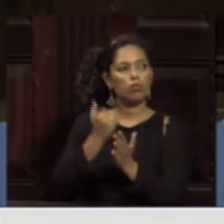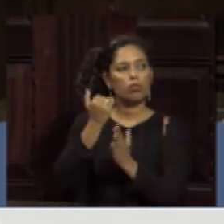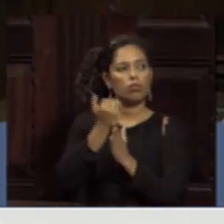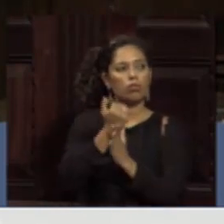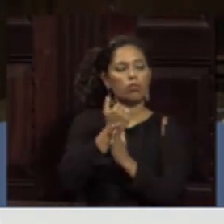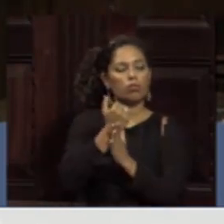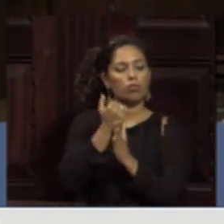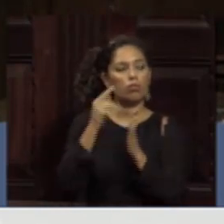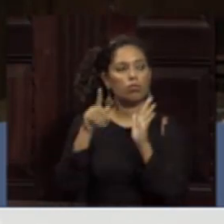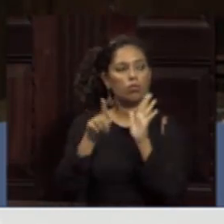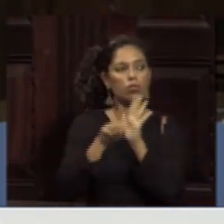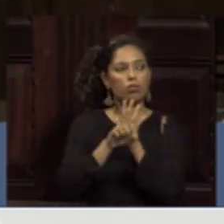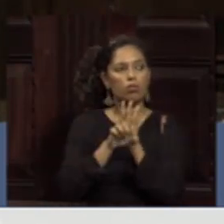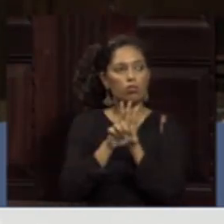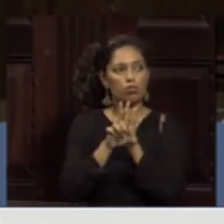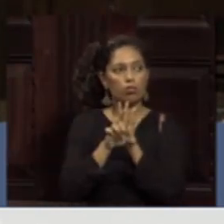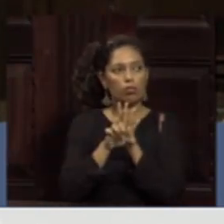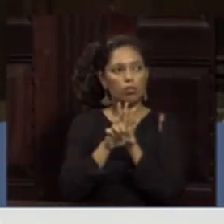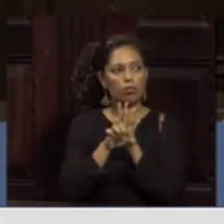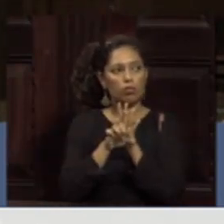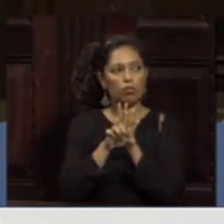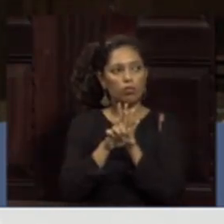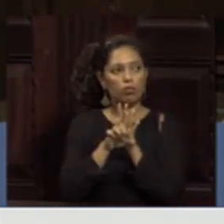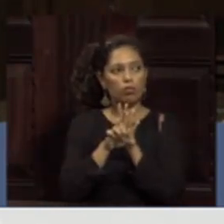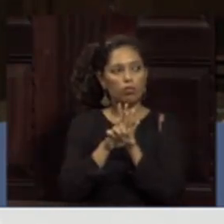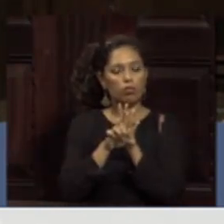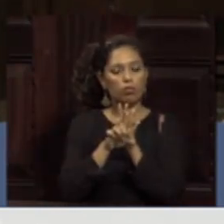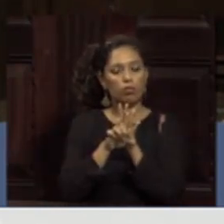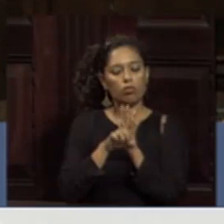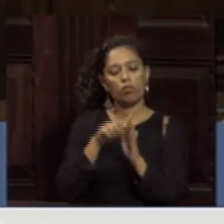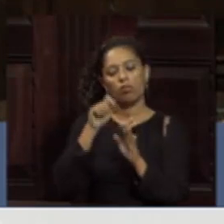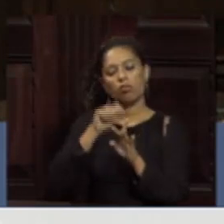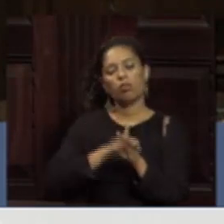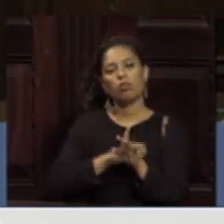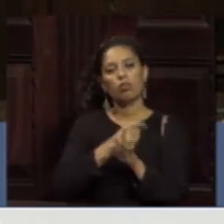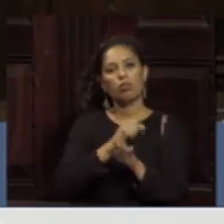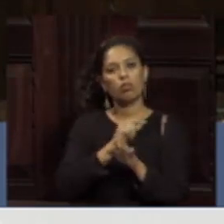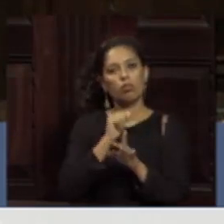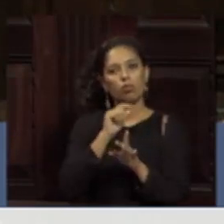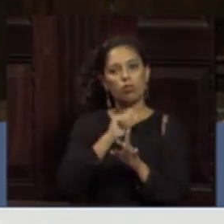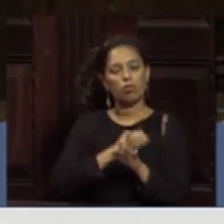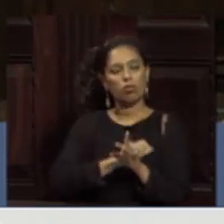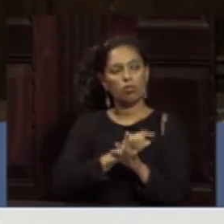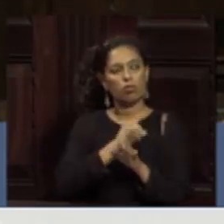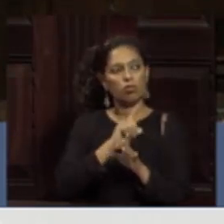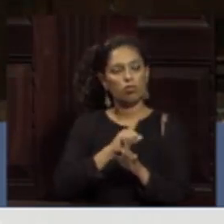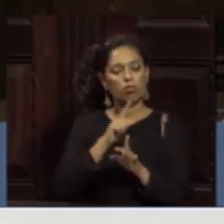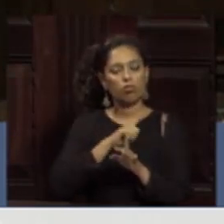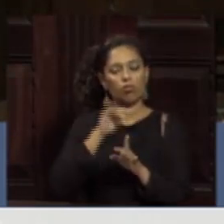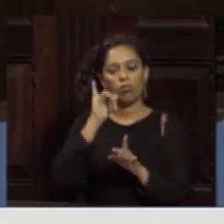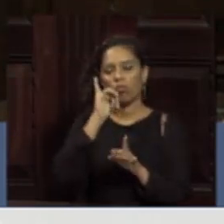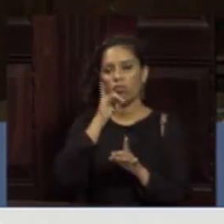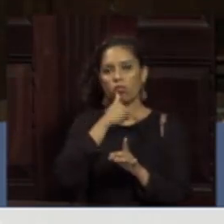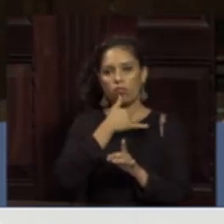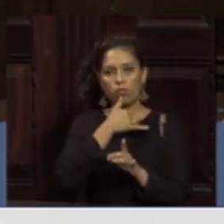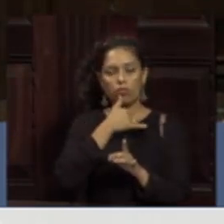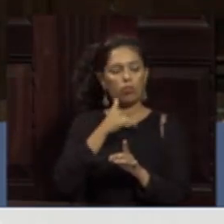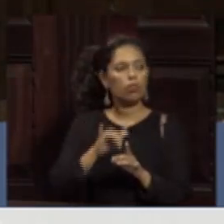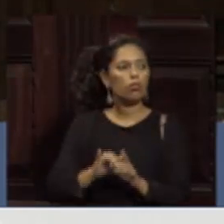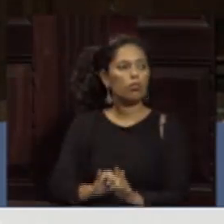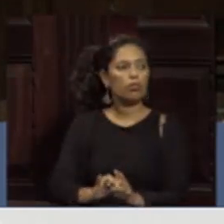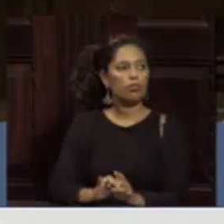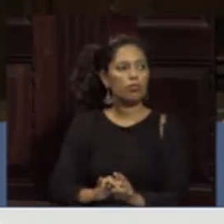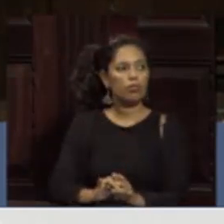que tratou do piso regional de salário, lamentando profundamente que